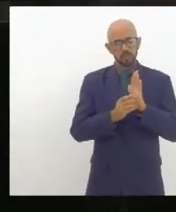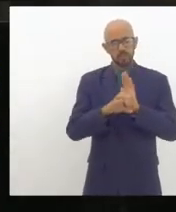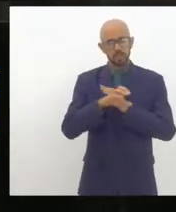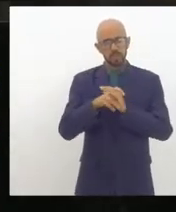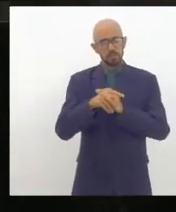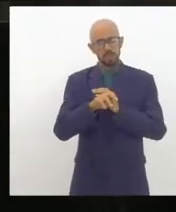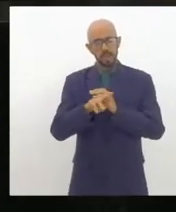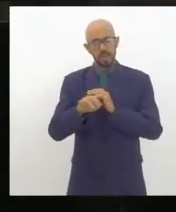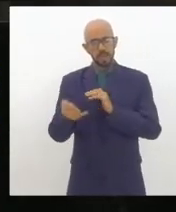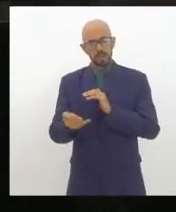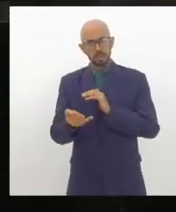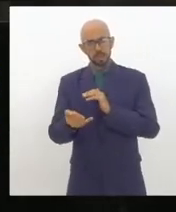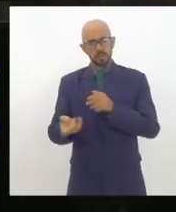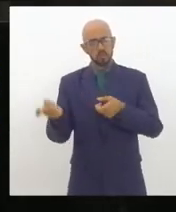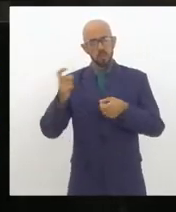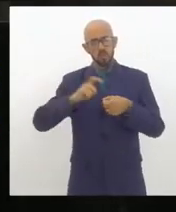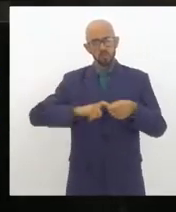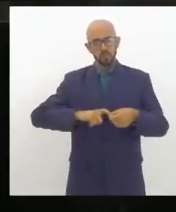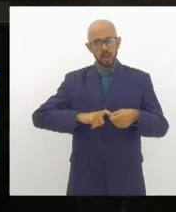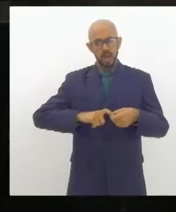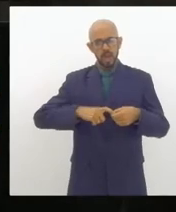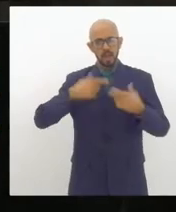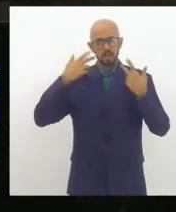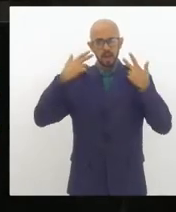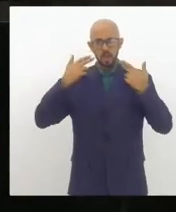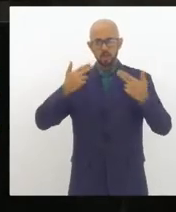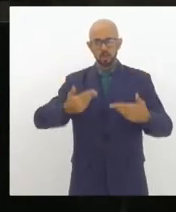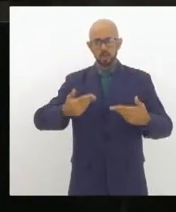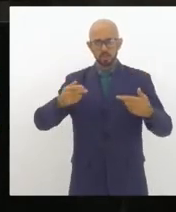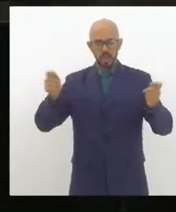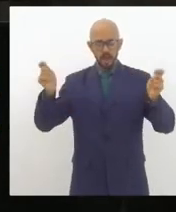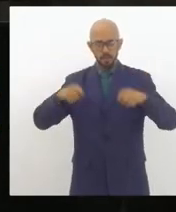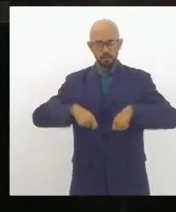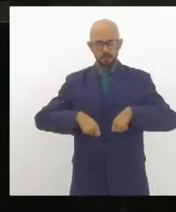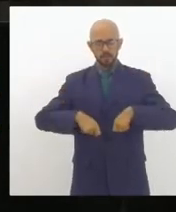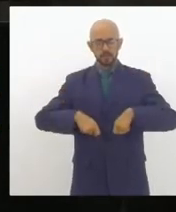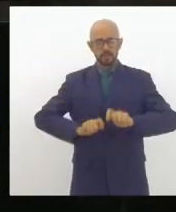voltar a ter as suas competências